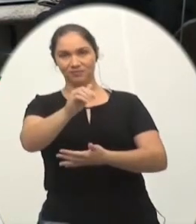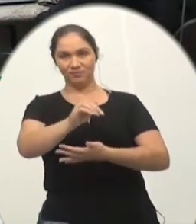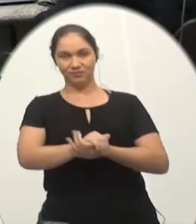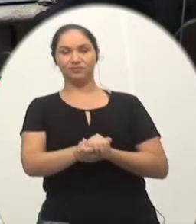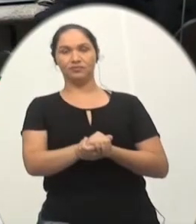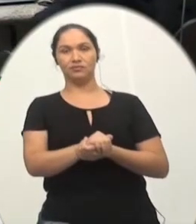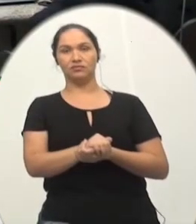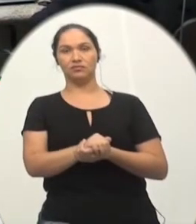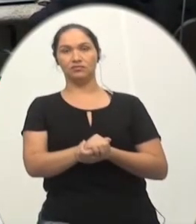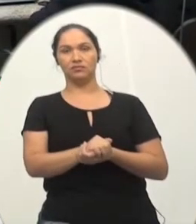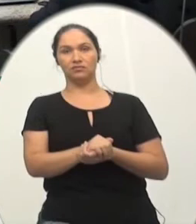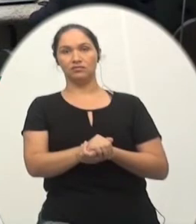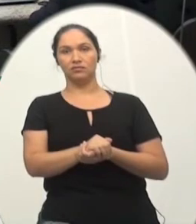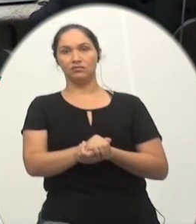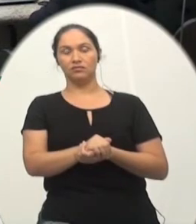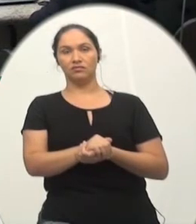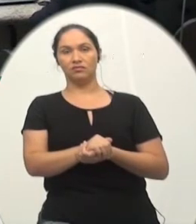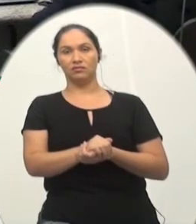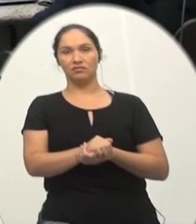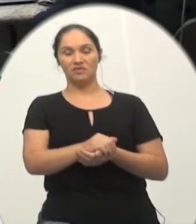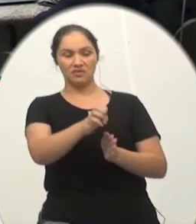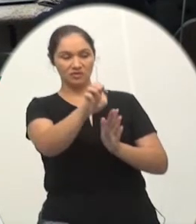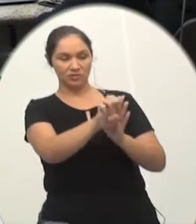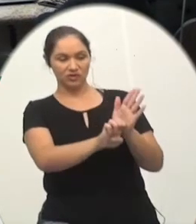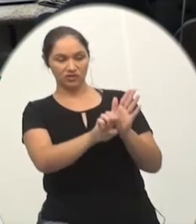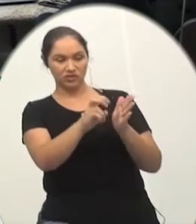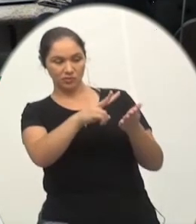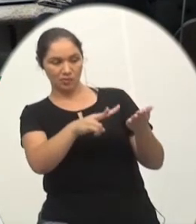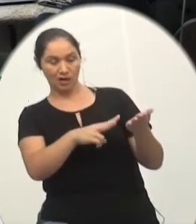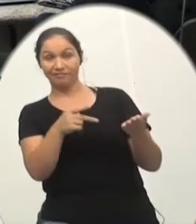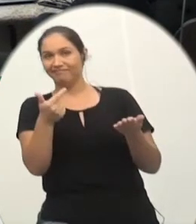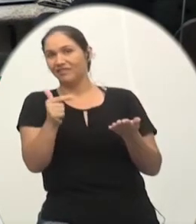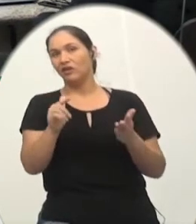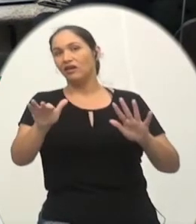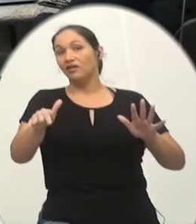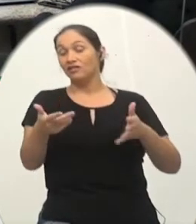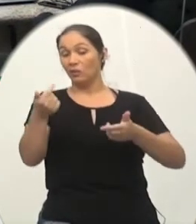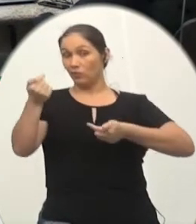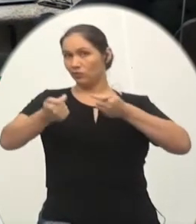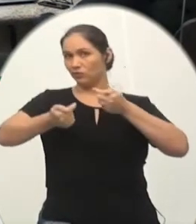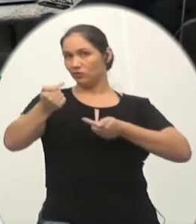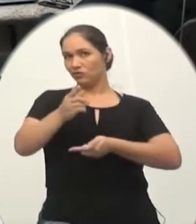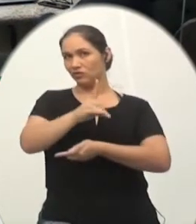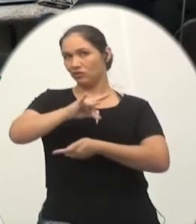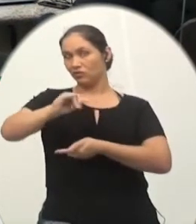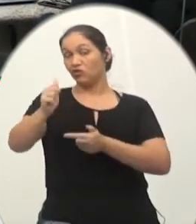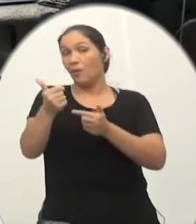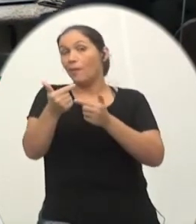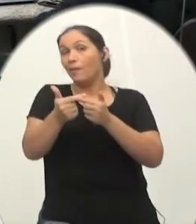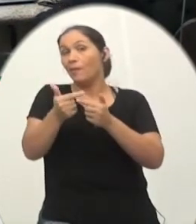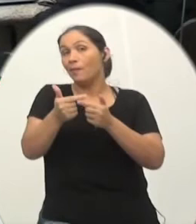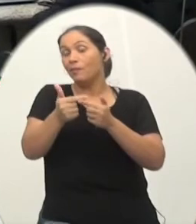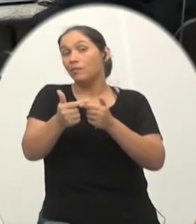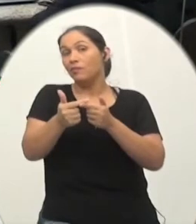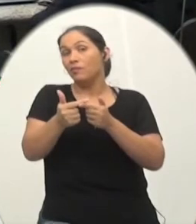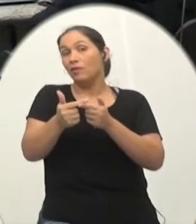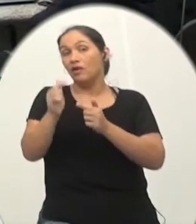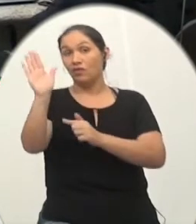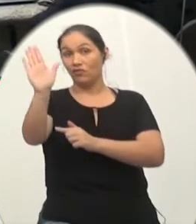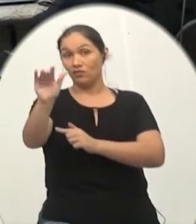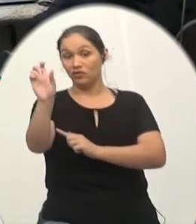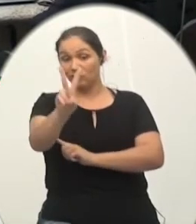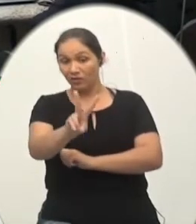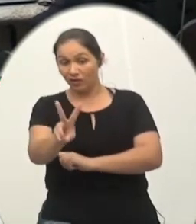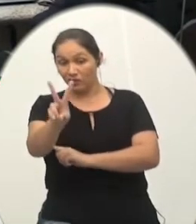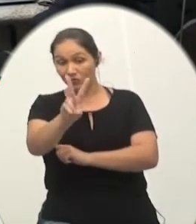Não havendo matérias para leitura no expediente, passamos diretamente para a ordem do dia, tendo em vista a convocação desta sessão extraordinária, exclusivamente para a